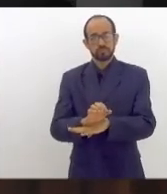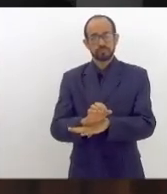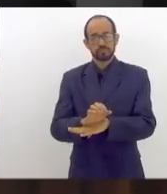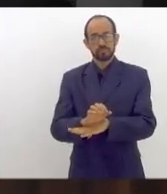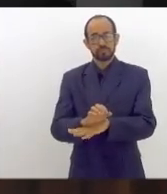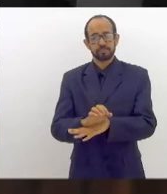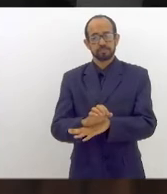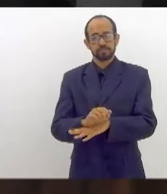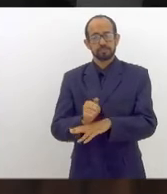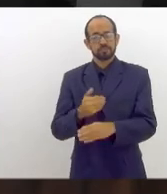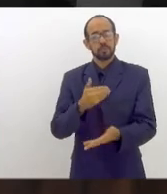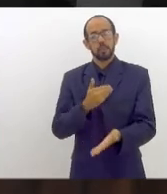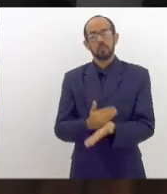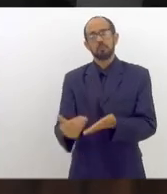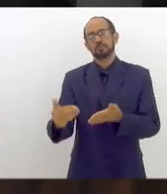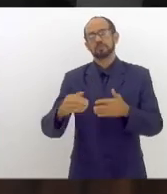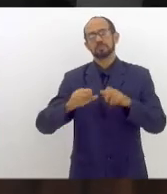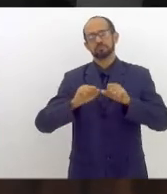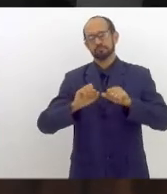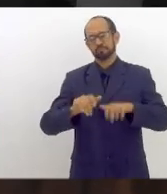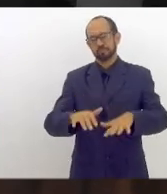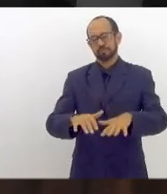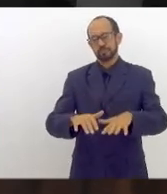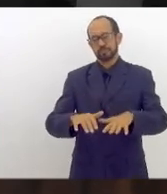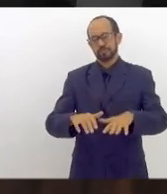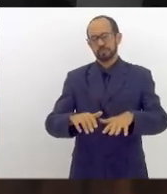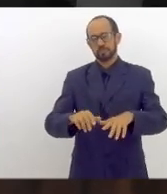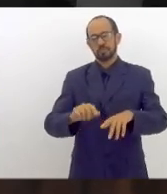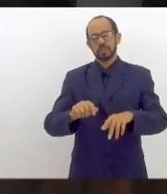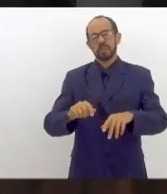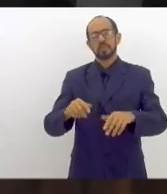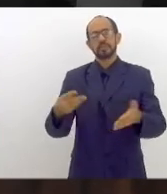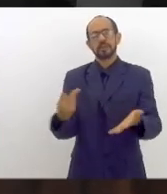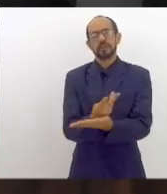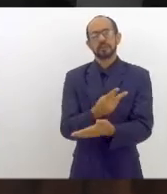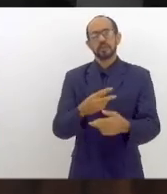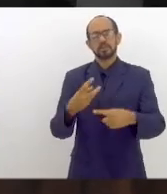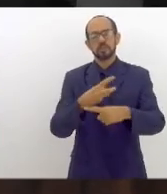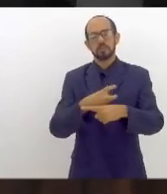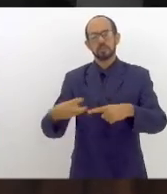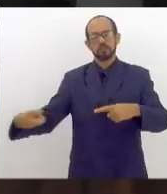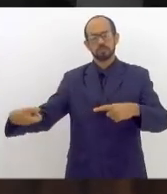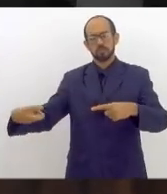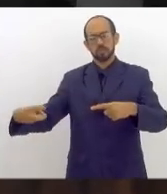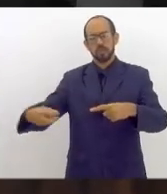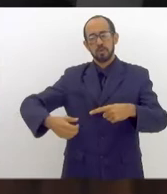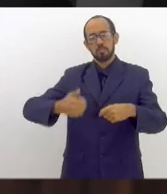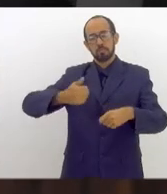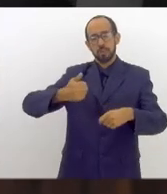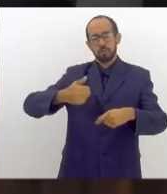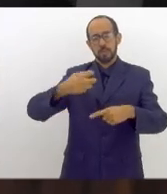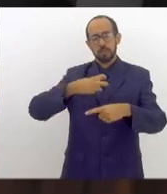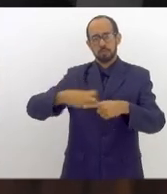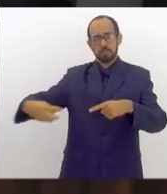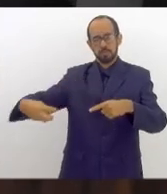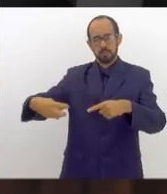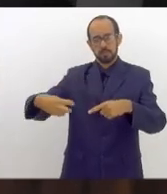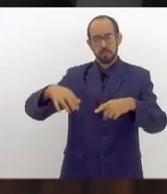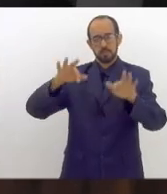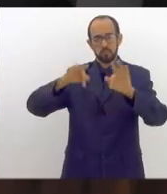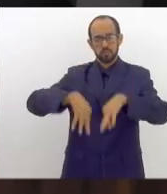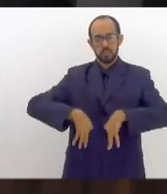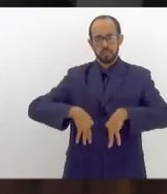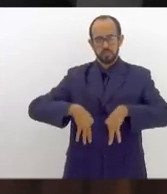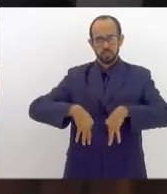no meio da pandemia um impeachment o primeiro impeachment que chegou ao fim